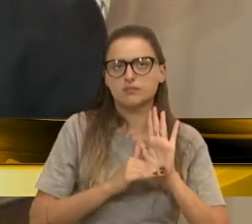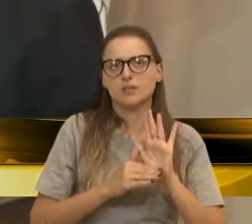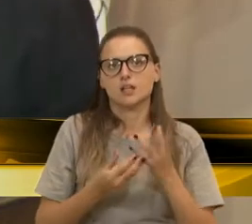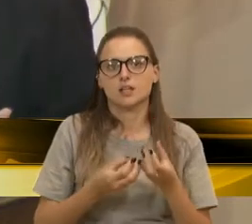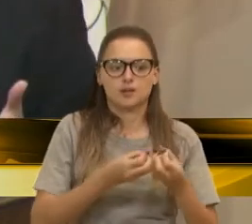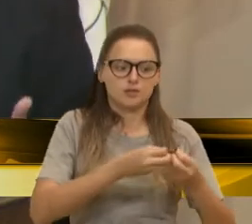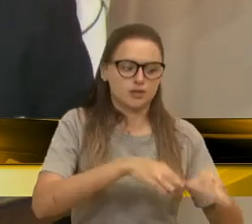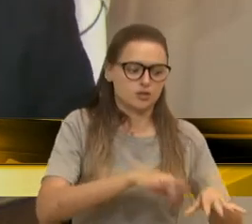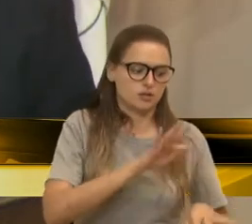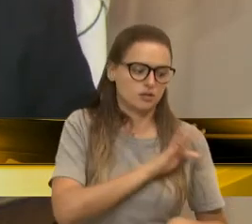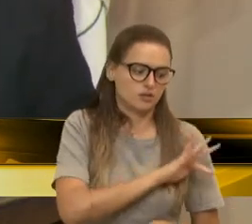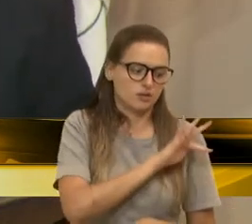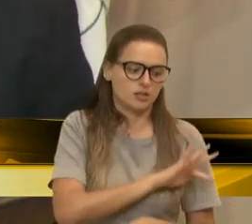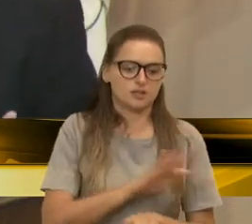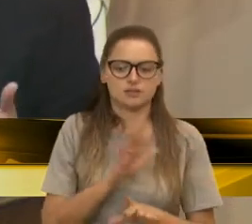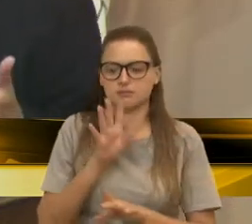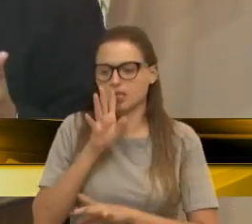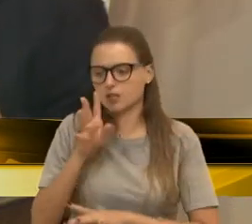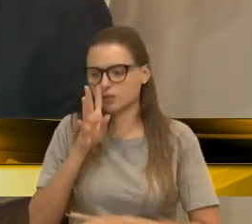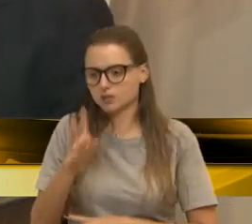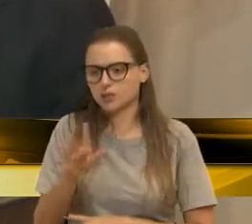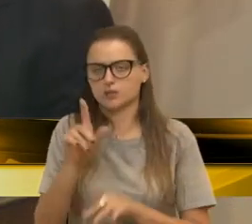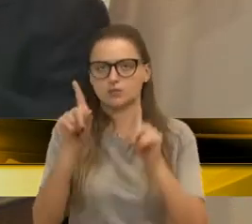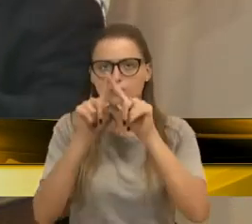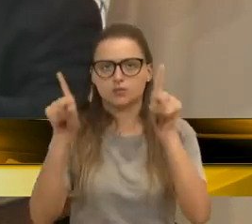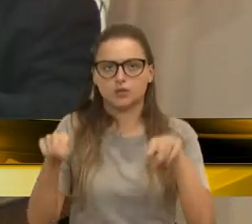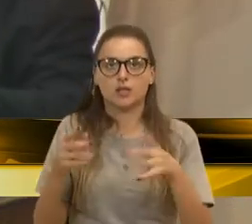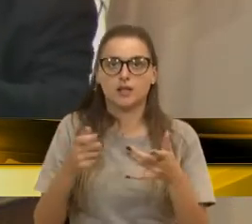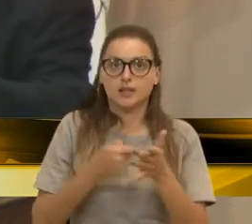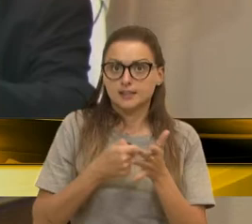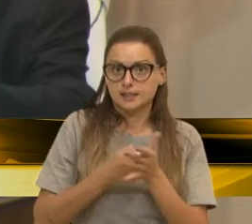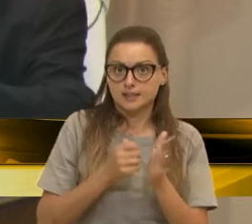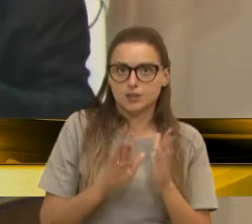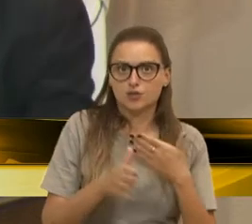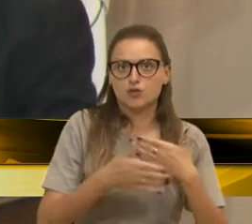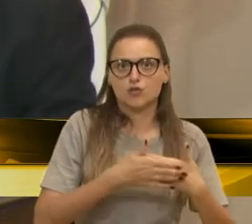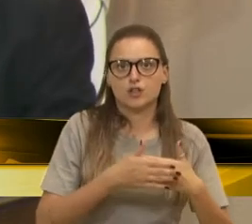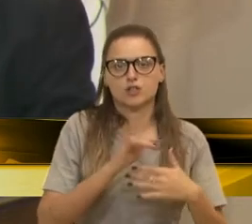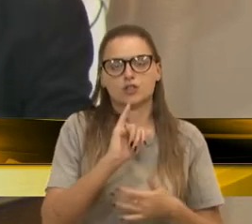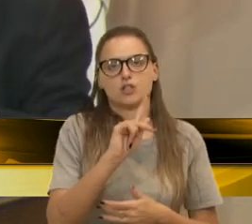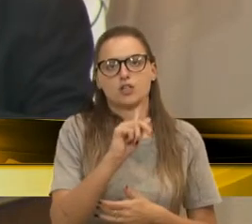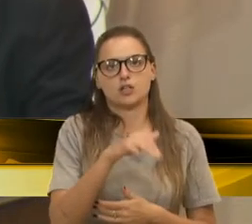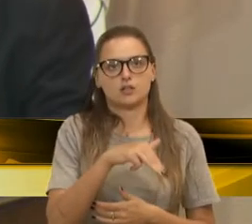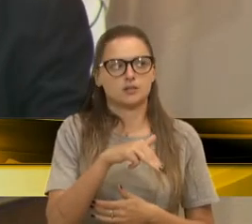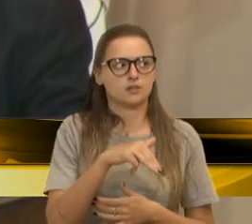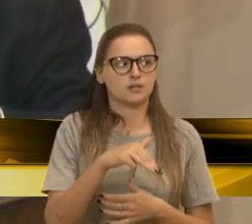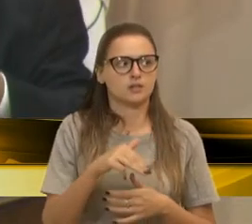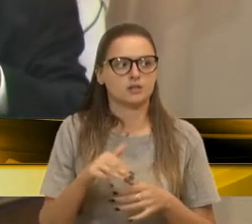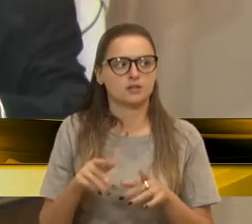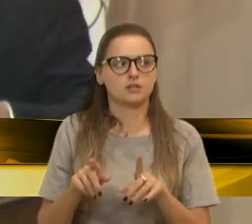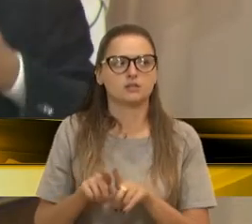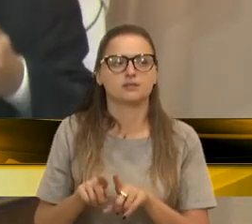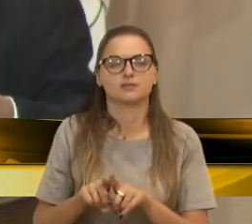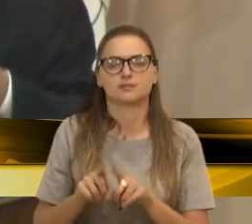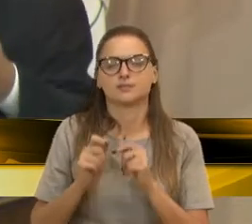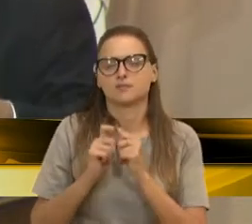deteriorando a farmácia, assediando servidores, tentando fazer com que nós rejeitamos a venda da farmácia aqui,